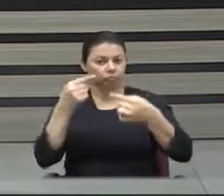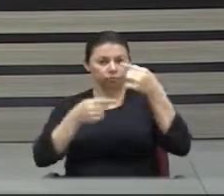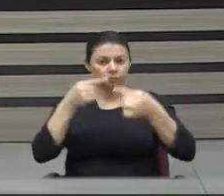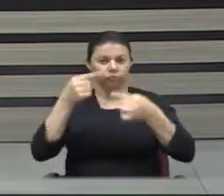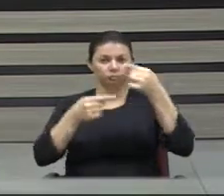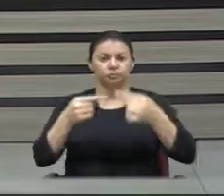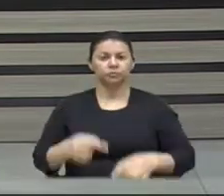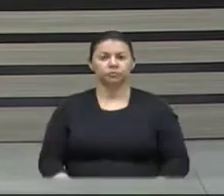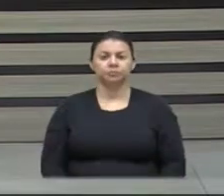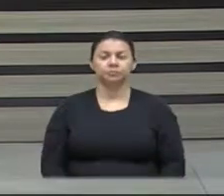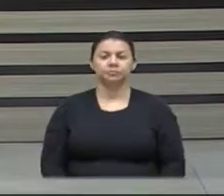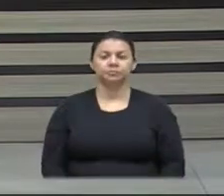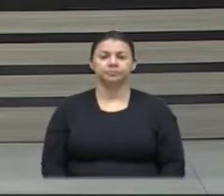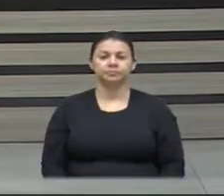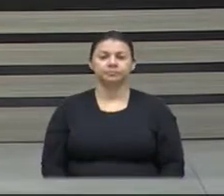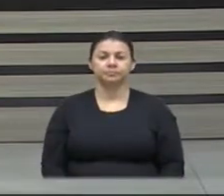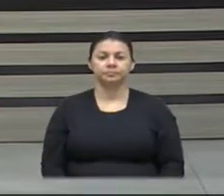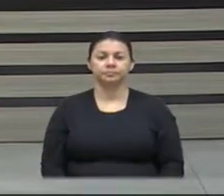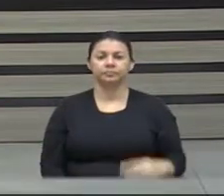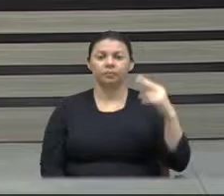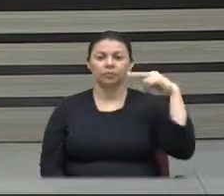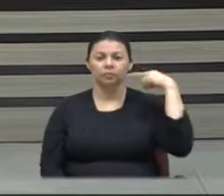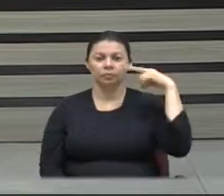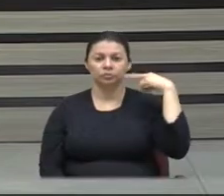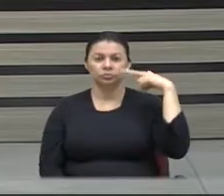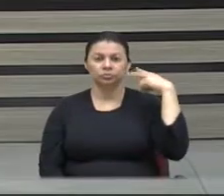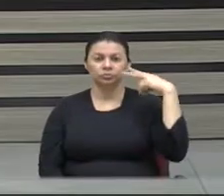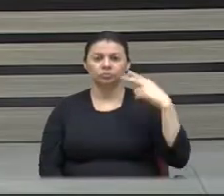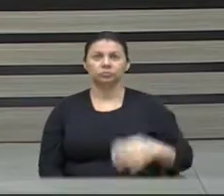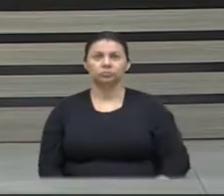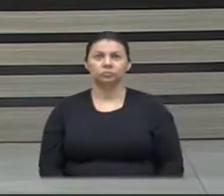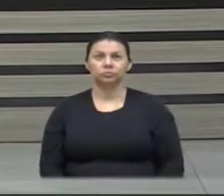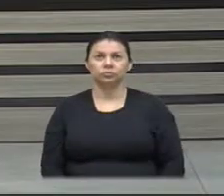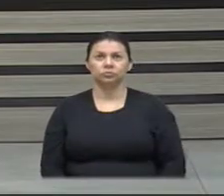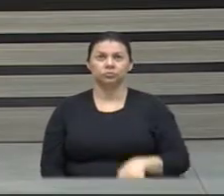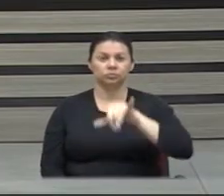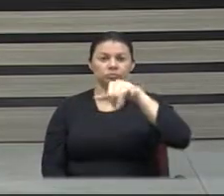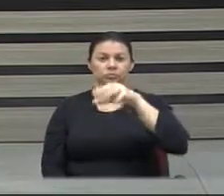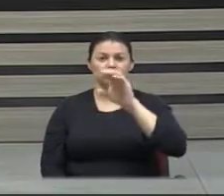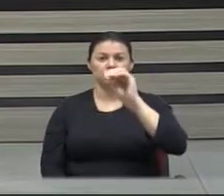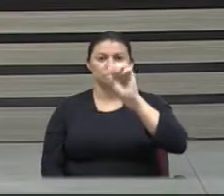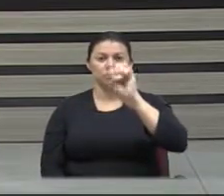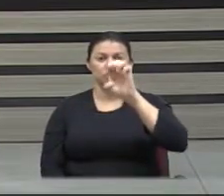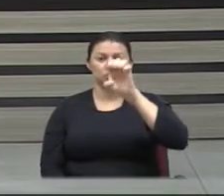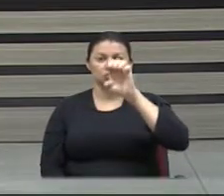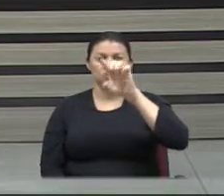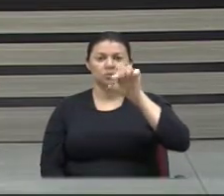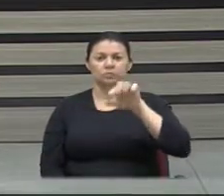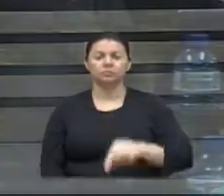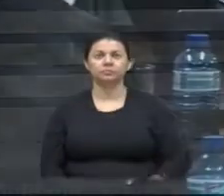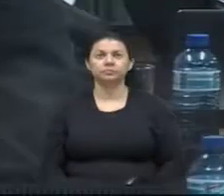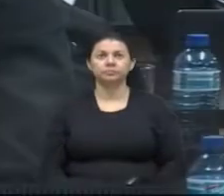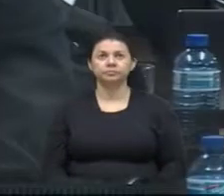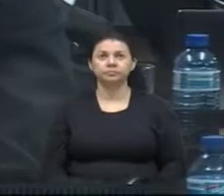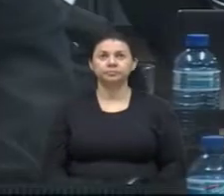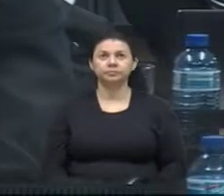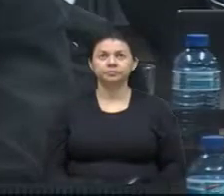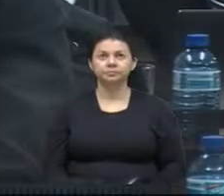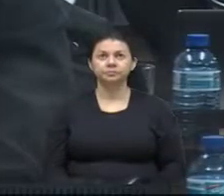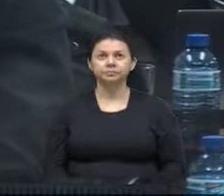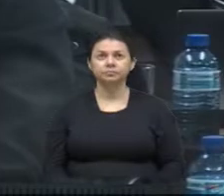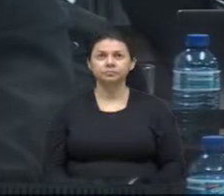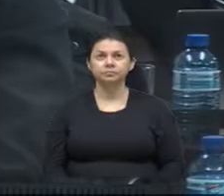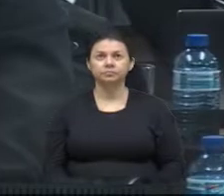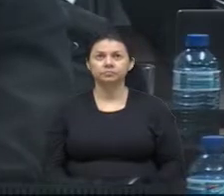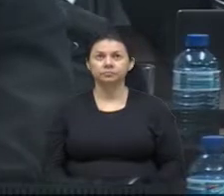com a palavra nove vereadores josé roberto bonato processo seletivo que instituirá a criança no processo seletivo